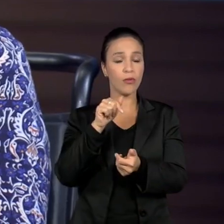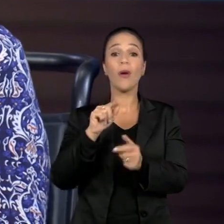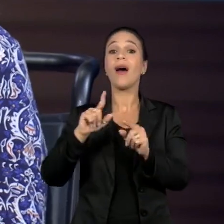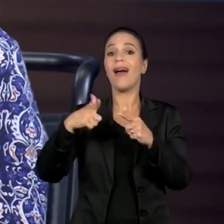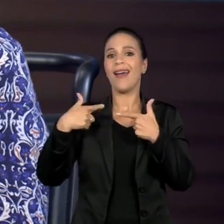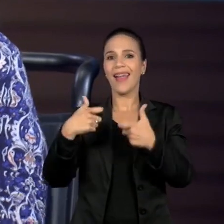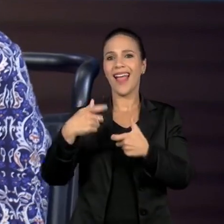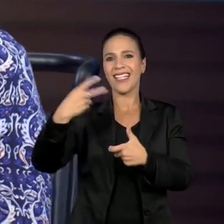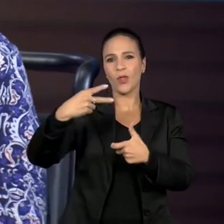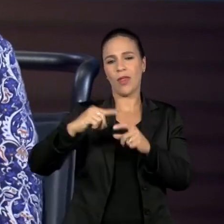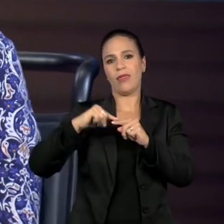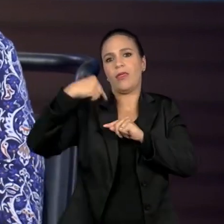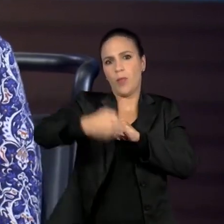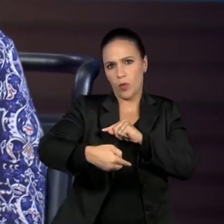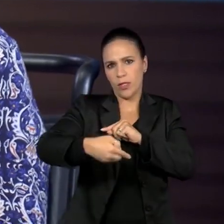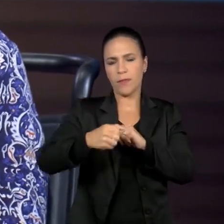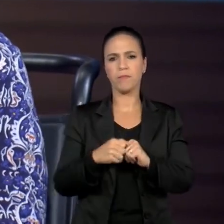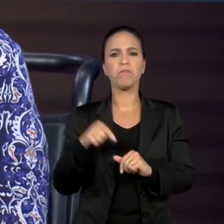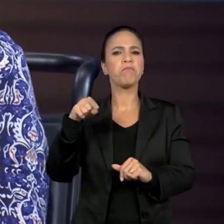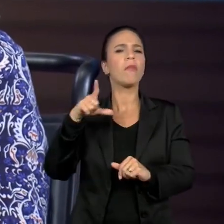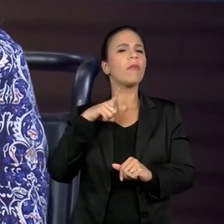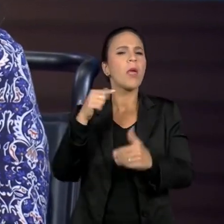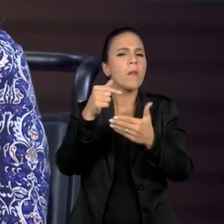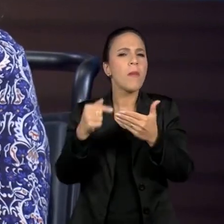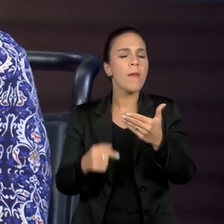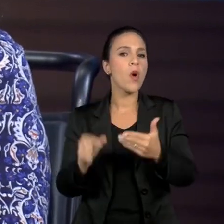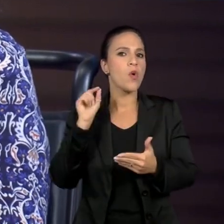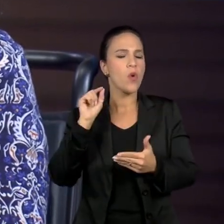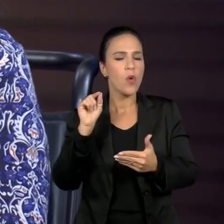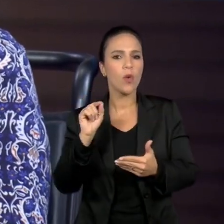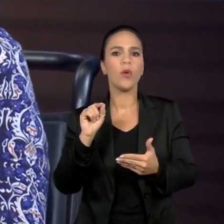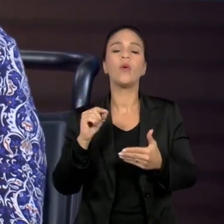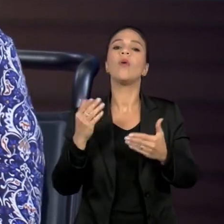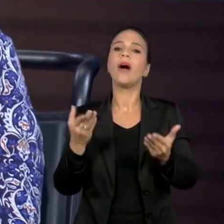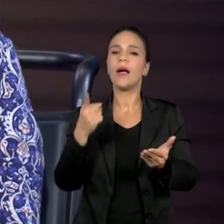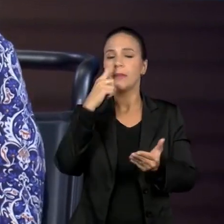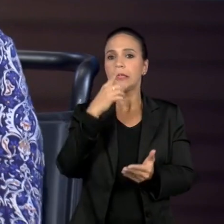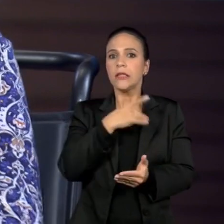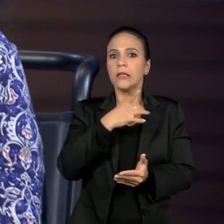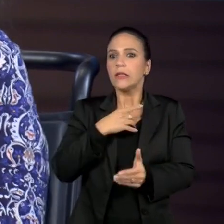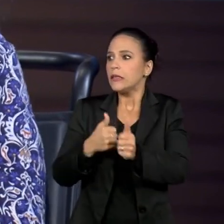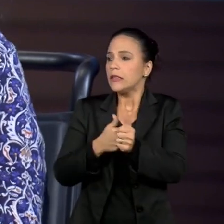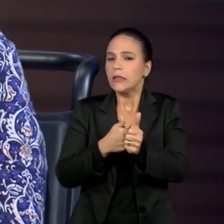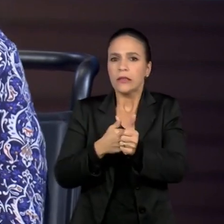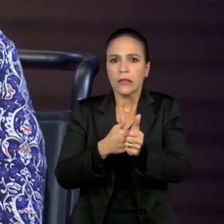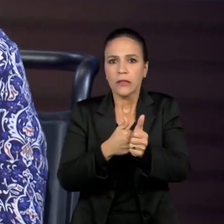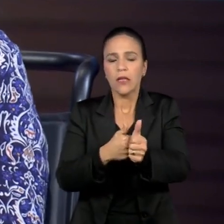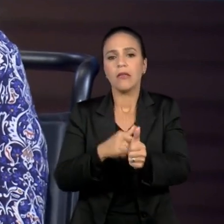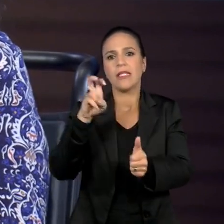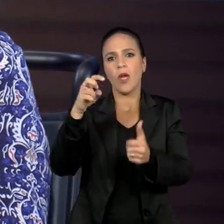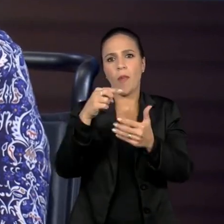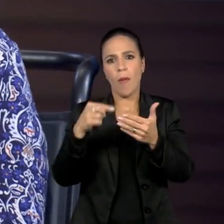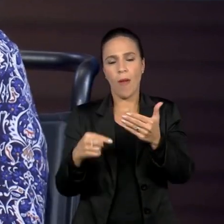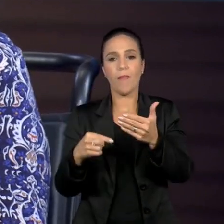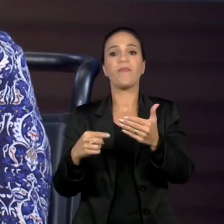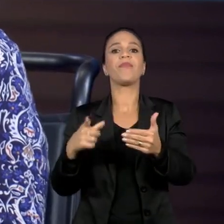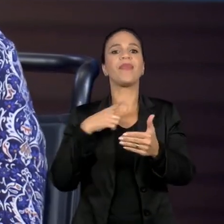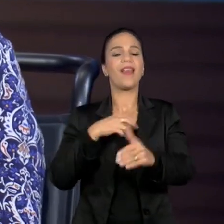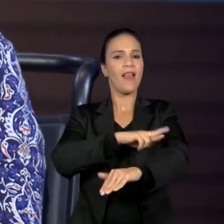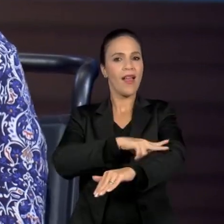específica. Já o termo migrante, ele é muito associado àquela figura de uma pessoa que se desloca